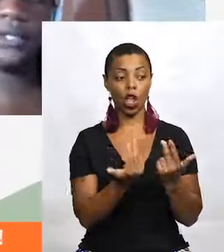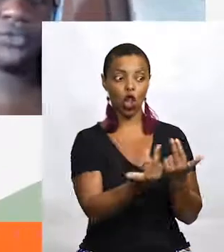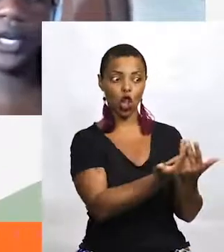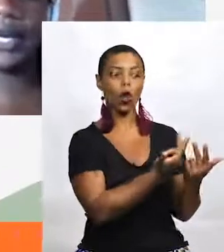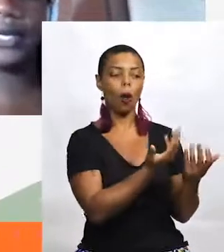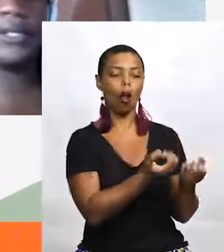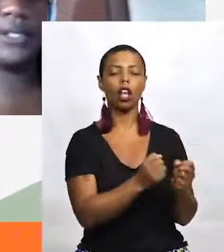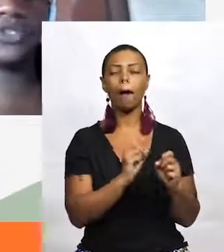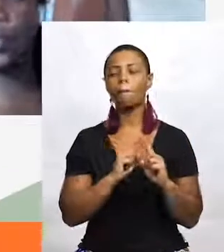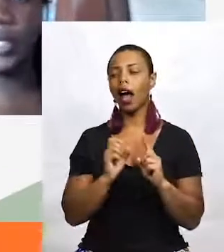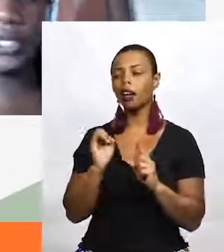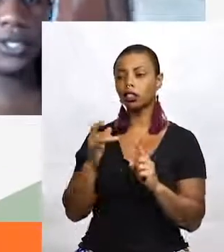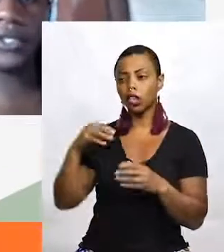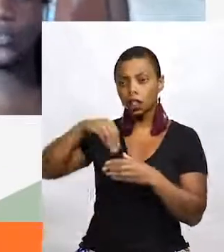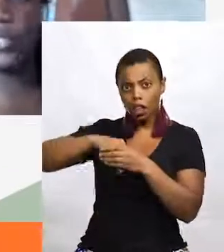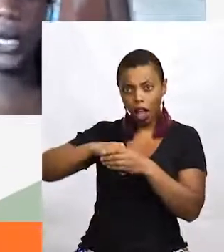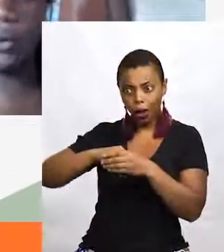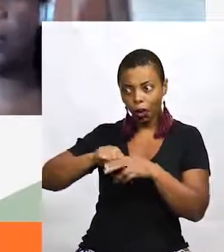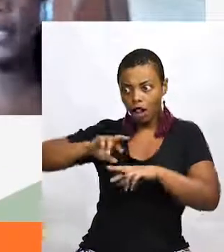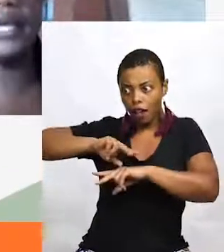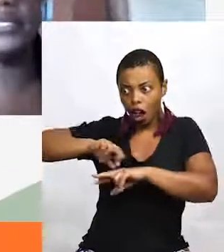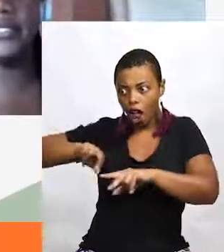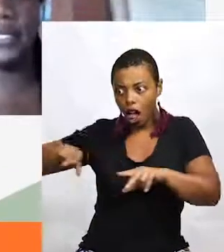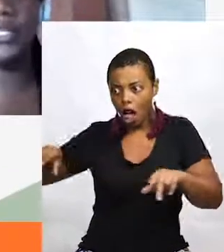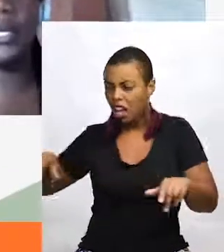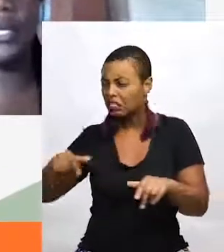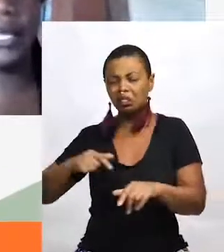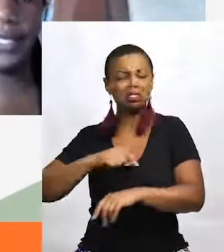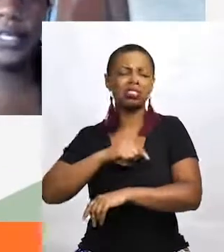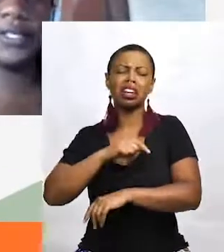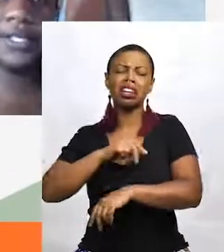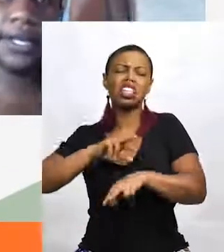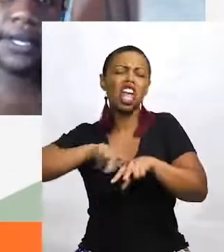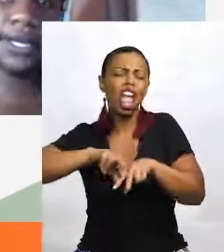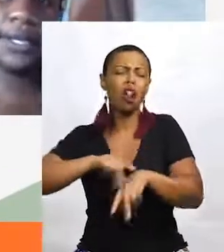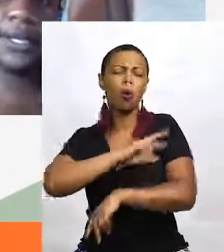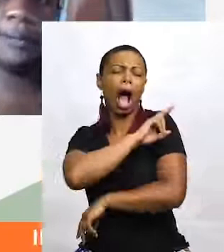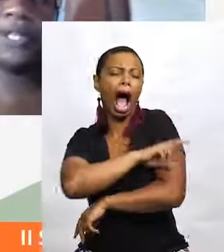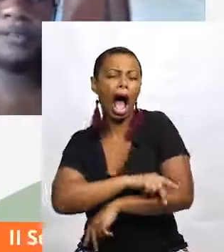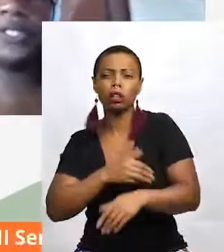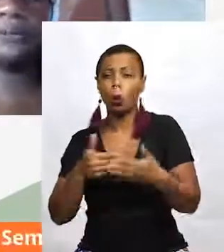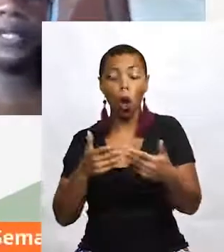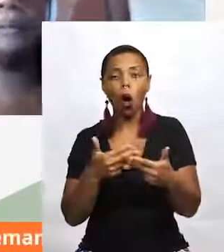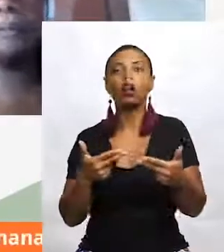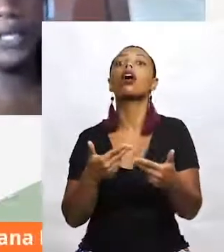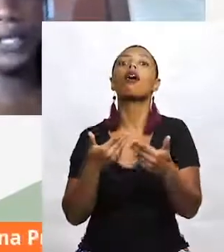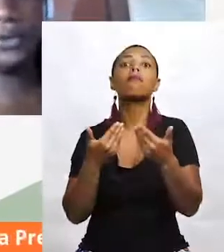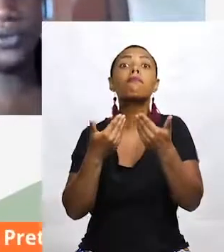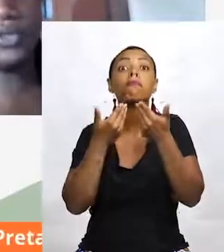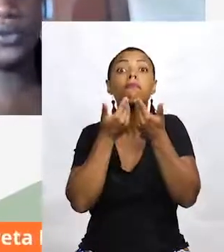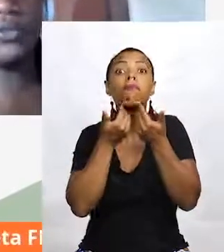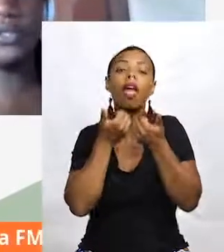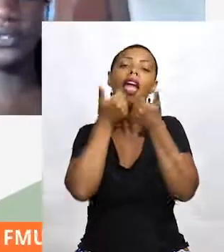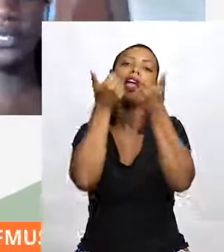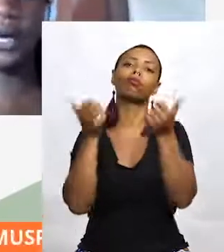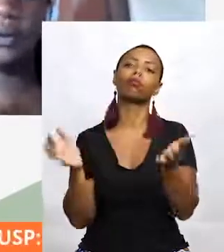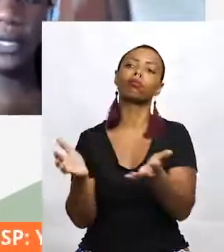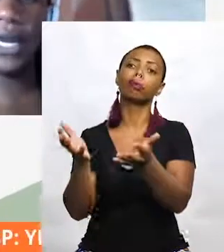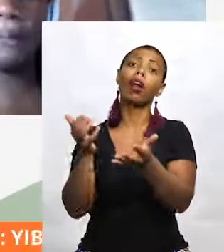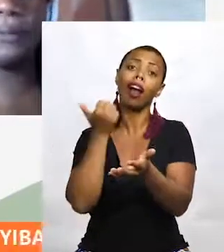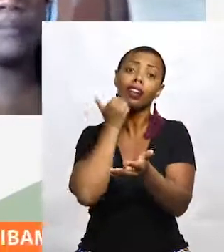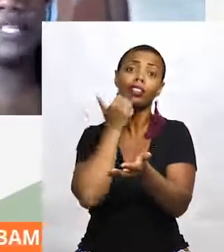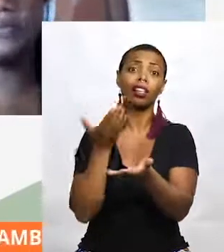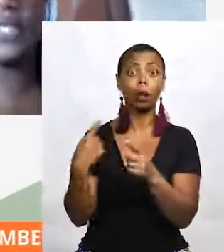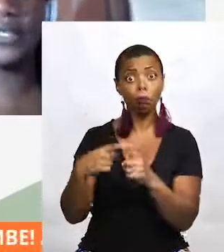ele de gênero, de raça, de origem, social, qualquer que seja, é a ciência que ganha. Porque você amplia os horizontes